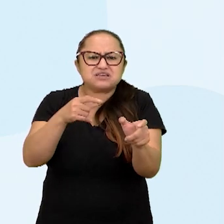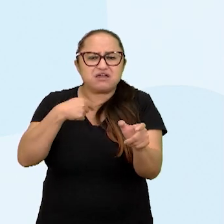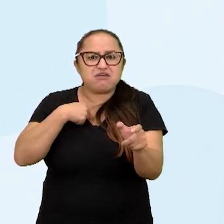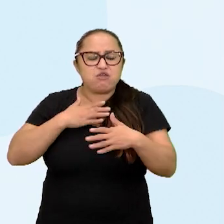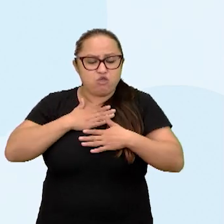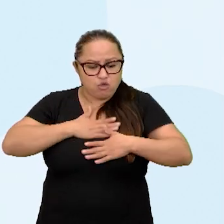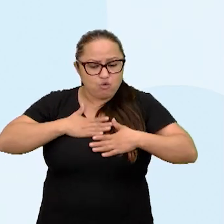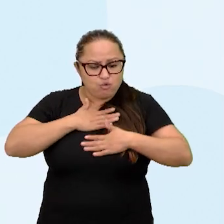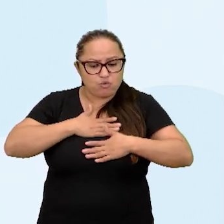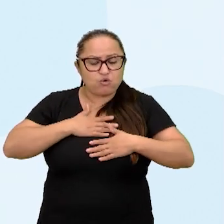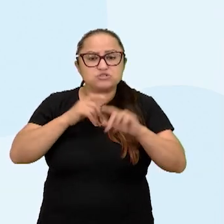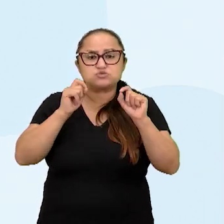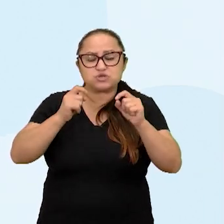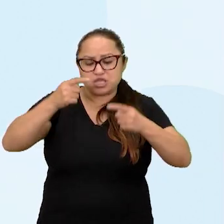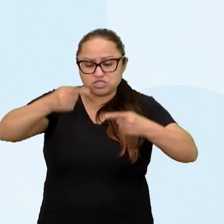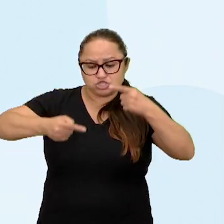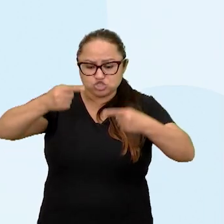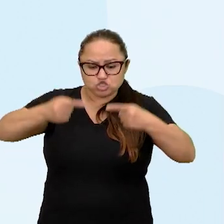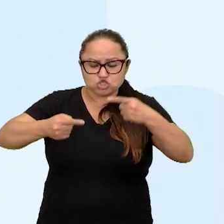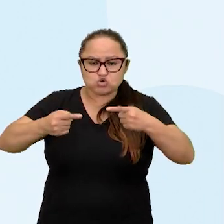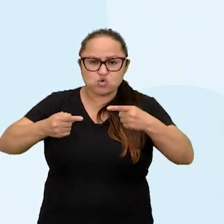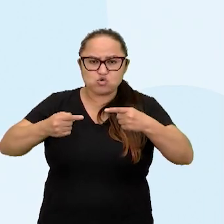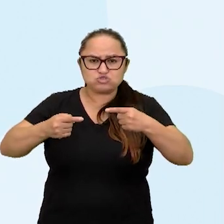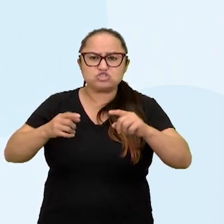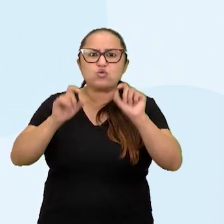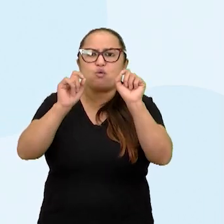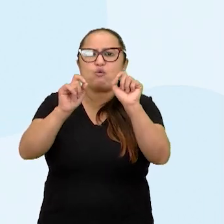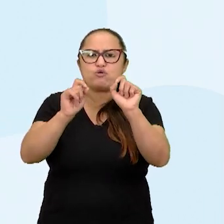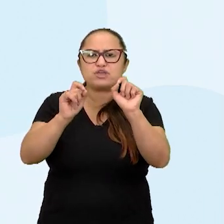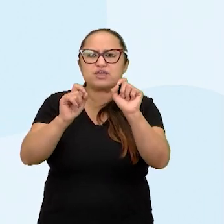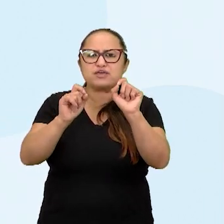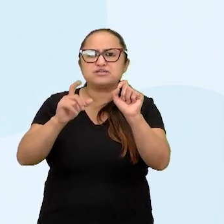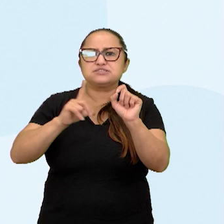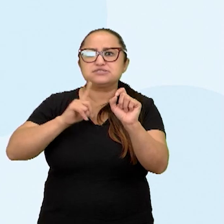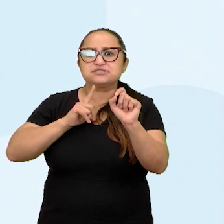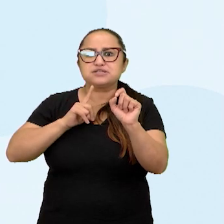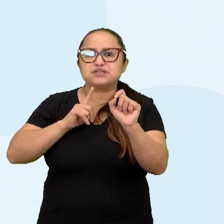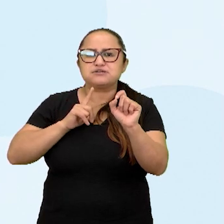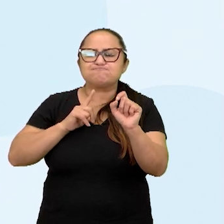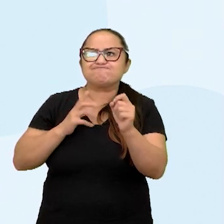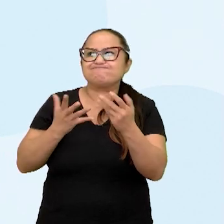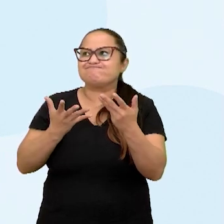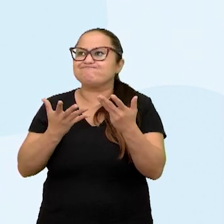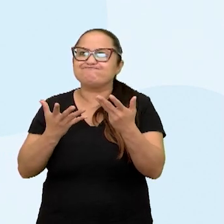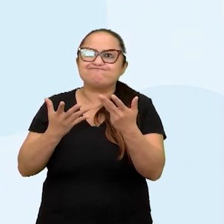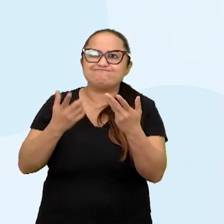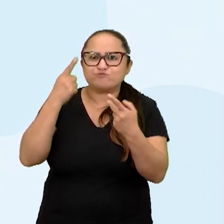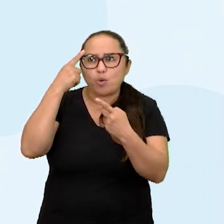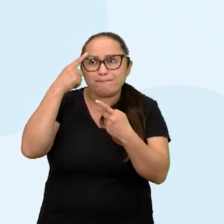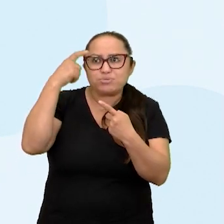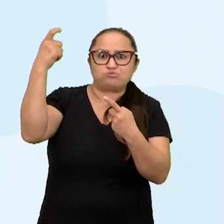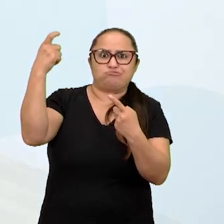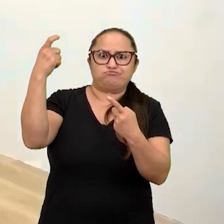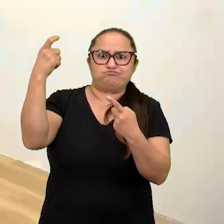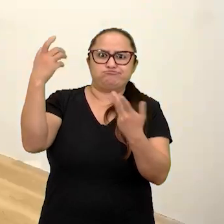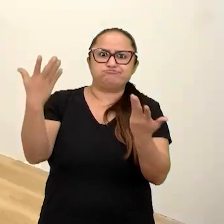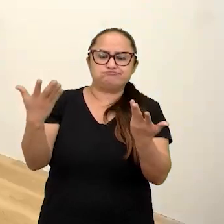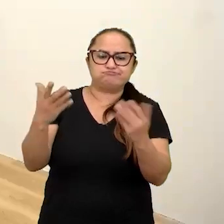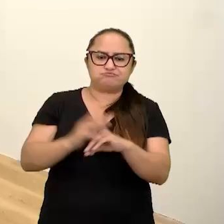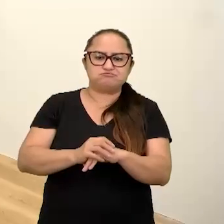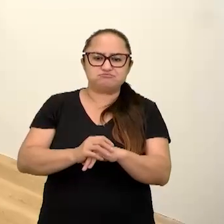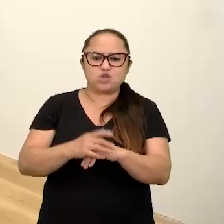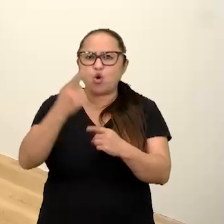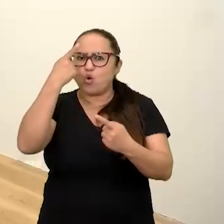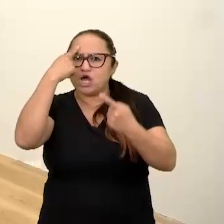definição que discute a crítica como colocar algo em suspensão. Você também já escutou, não é?